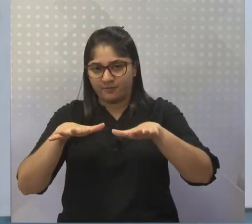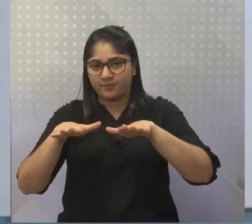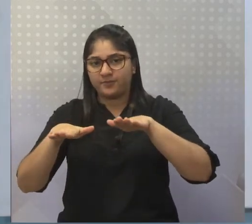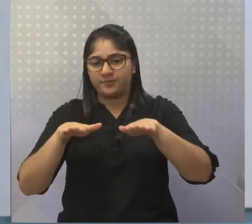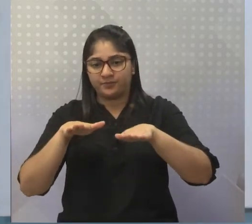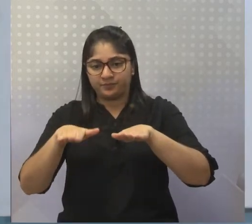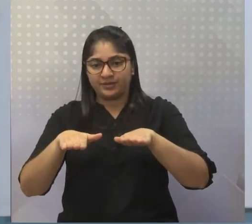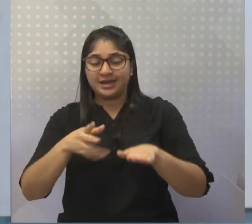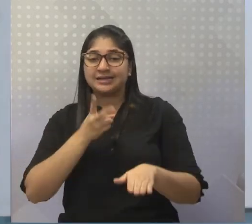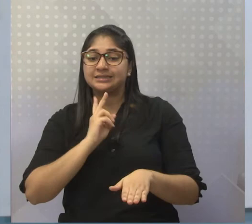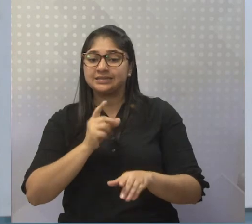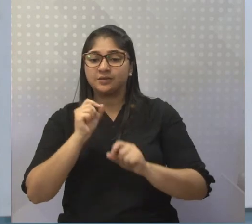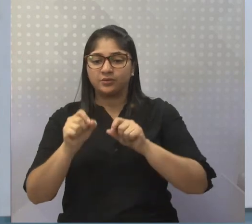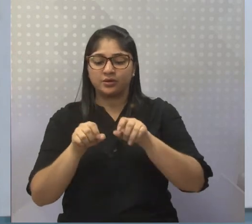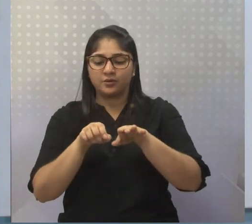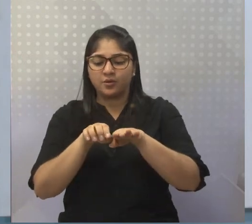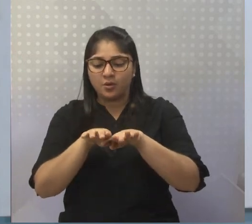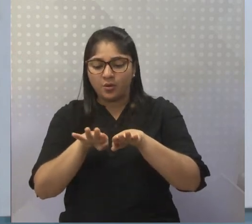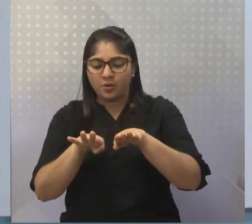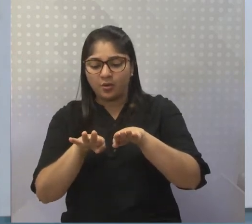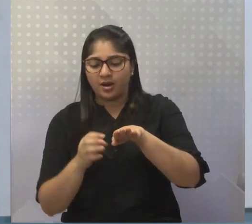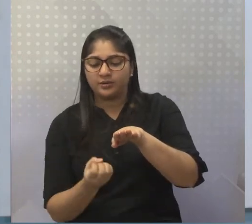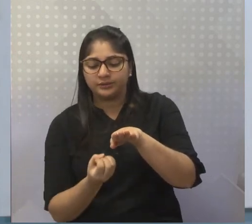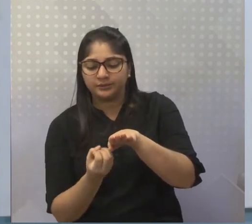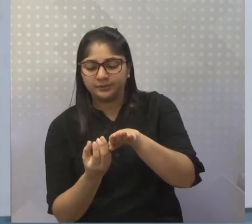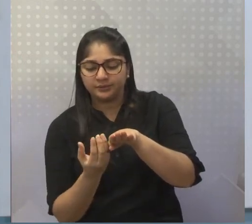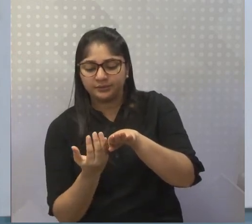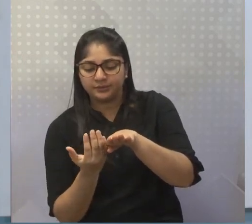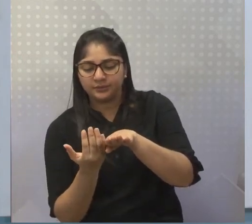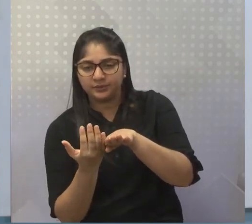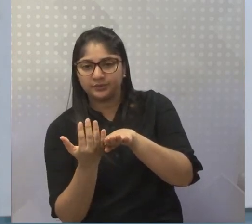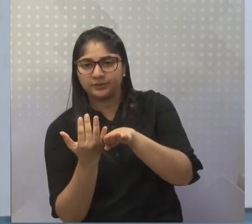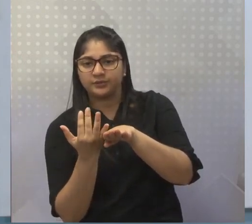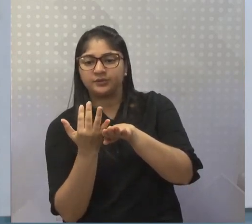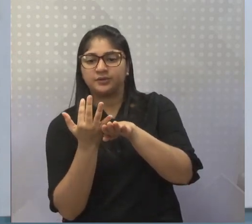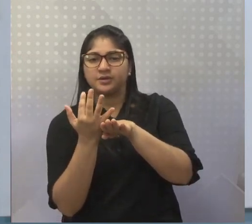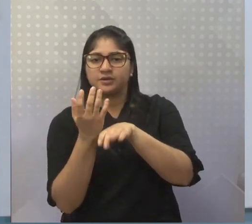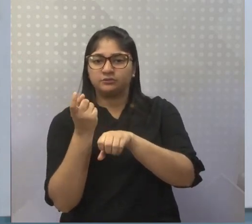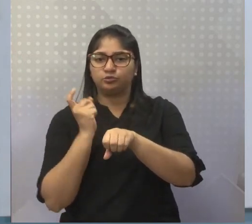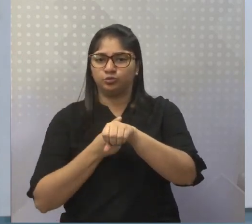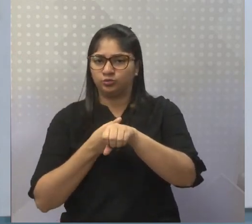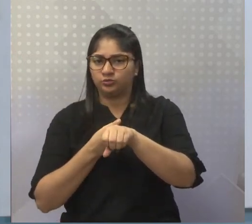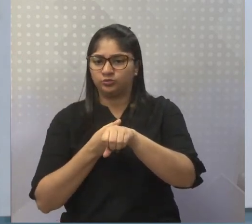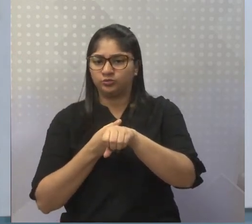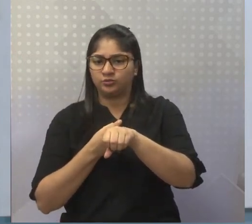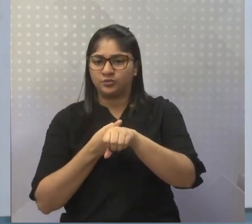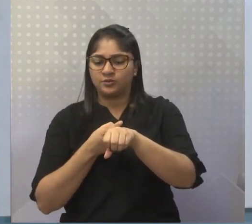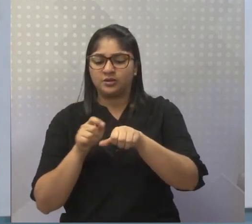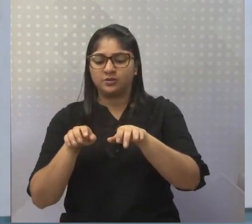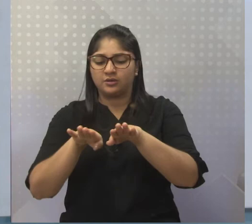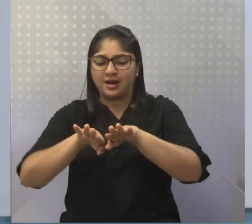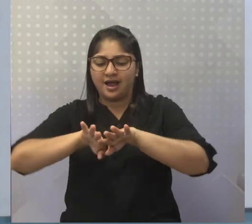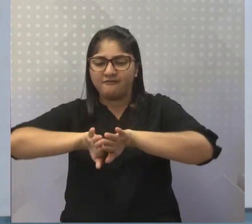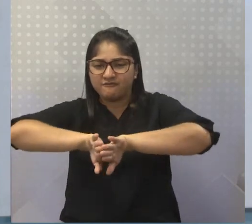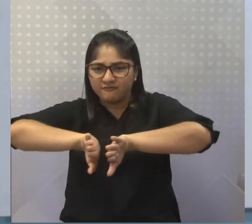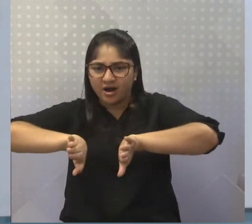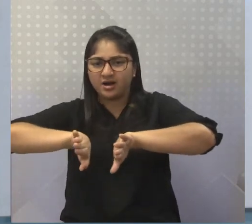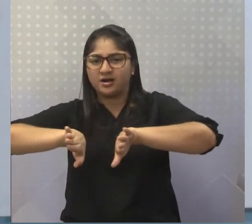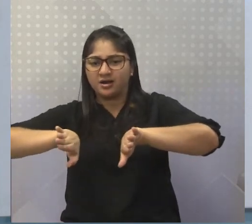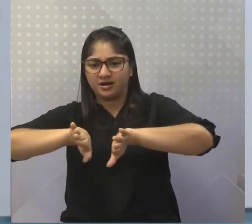teu cada vez que tem uma separação o magma vem para a superfície e sobe fica vai empurrando